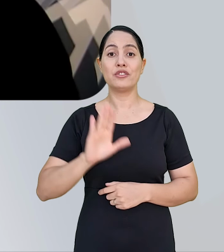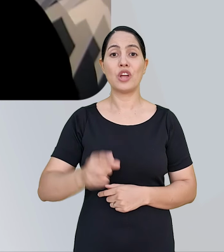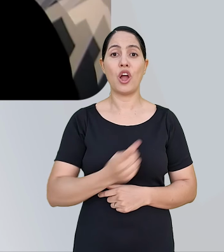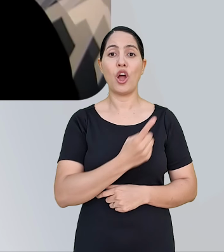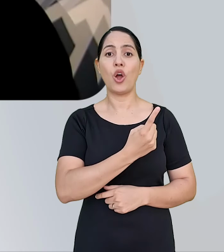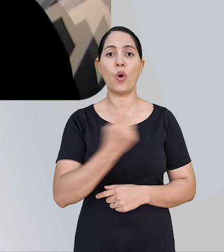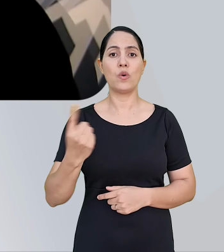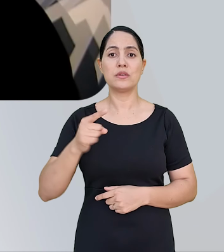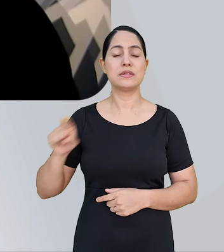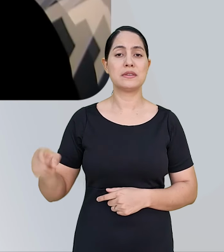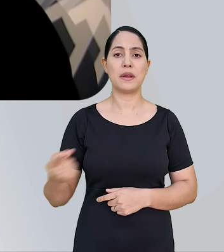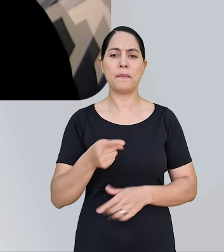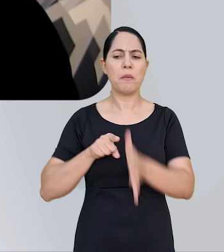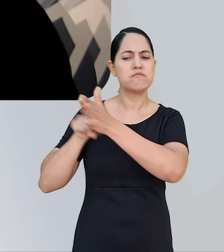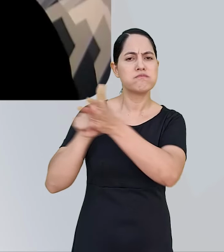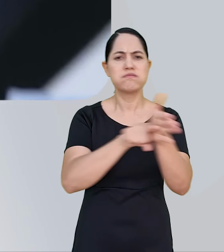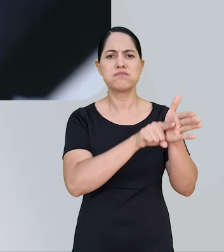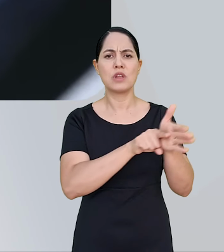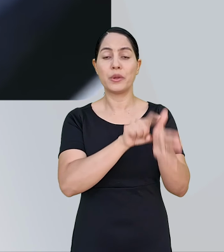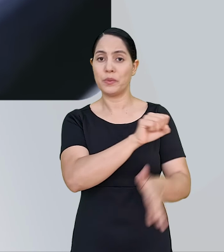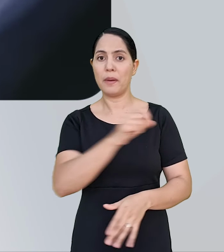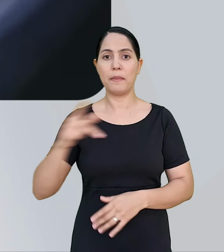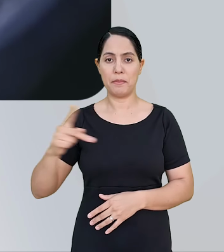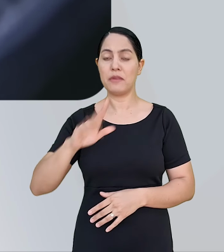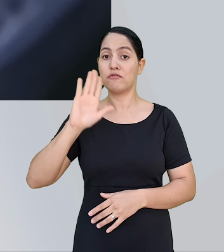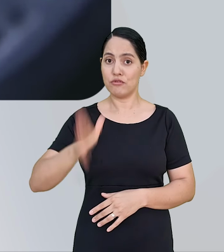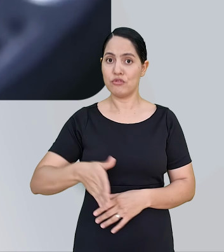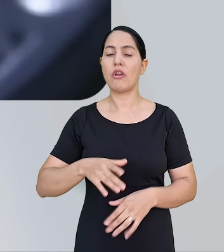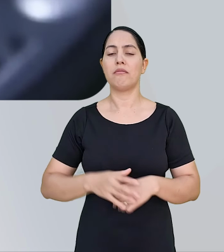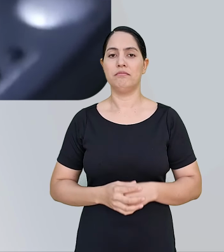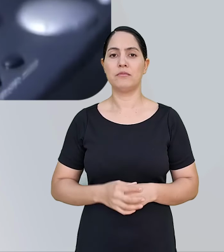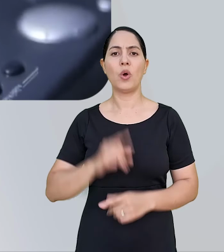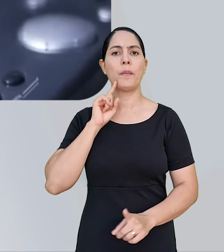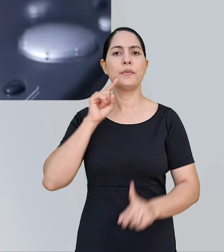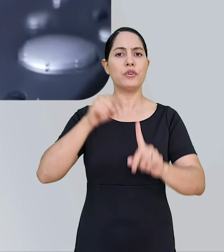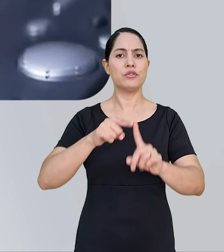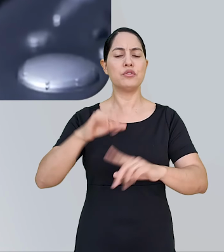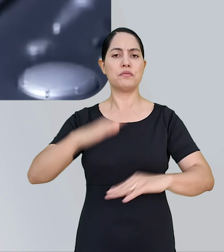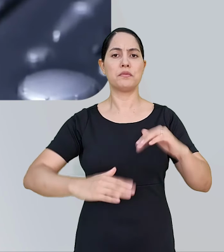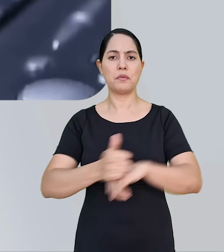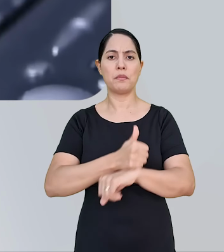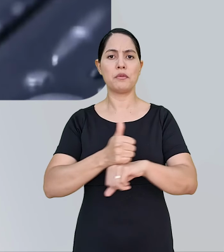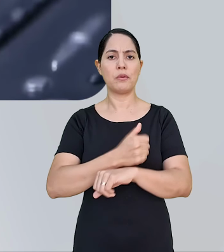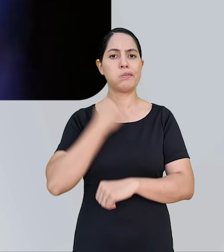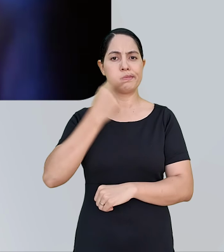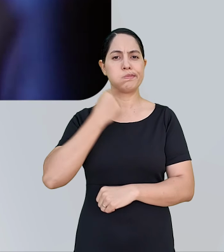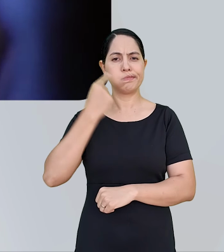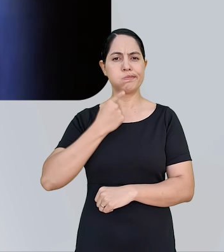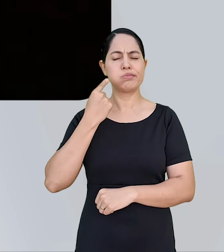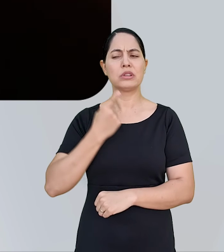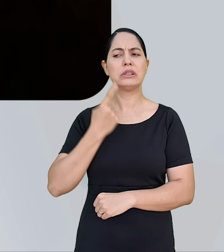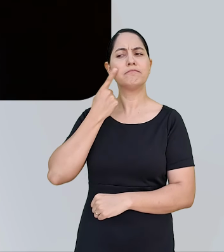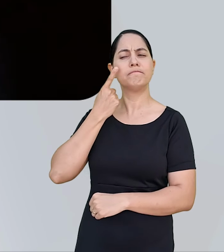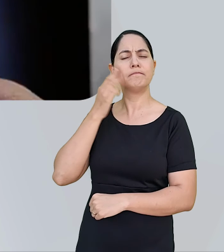de 11 mil consultas na plataforma confirmadas, criada para validar os dados dos profissionais advogados.